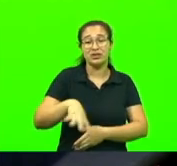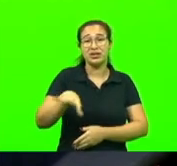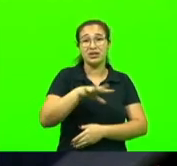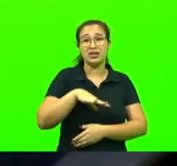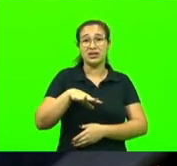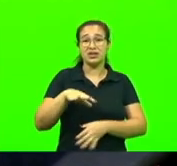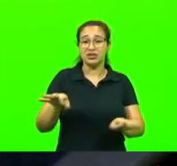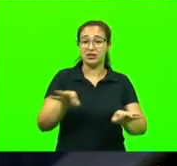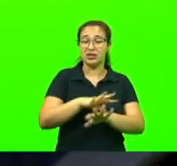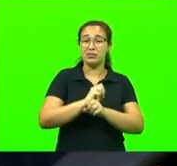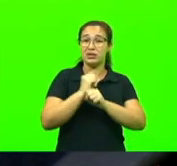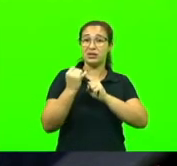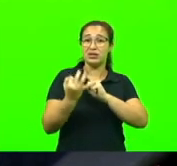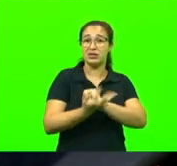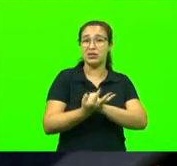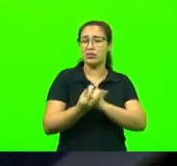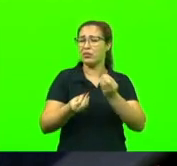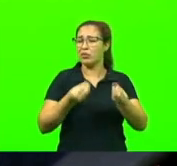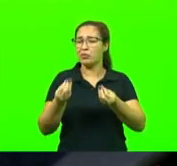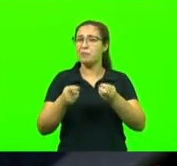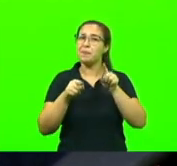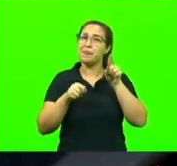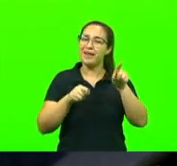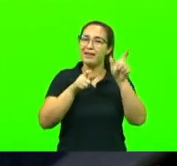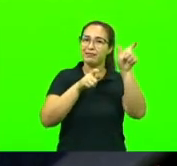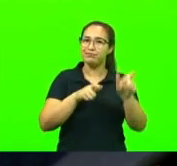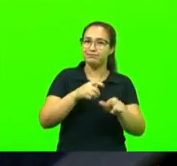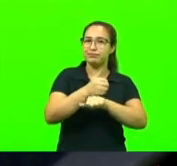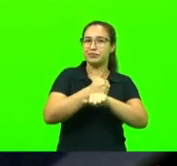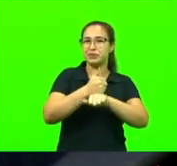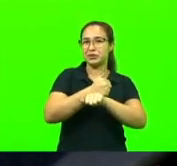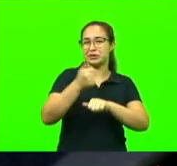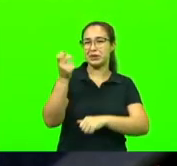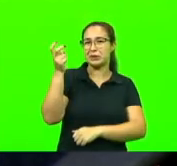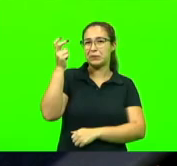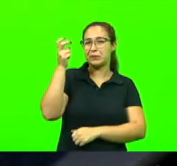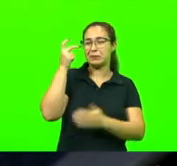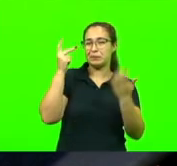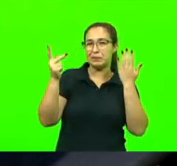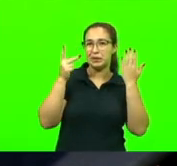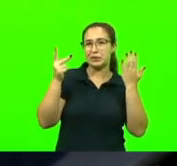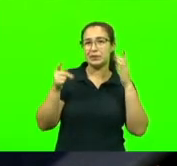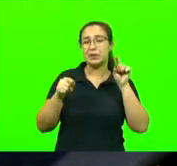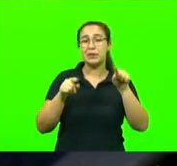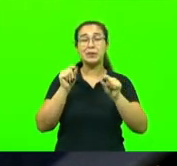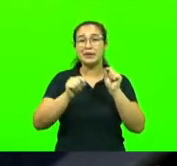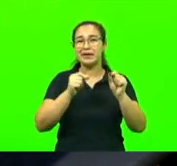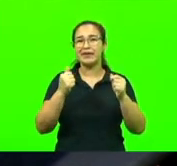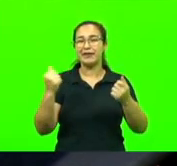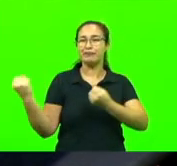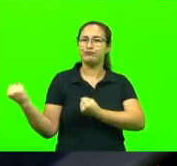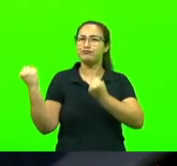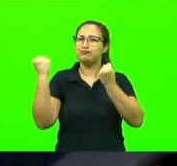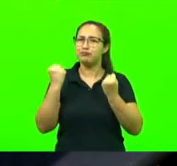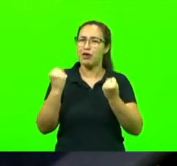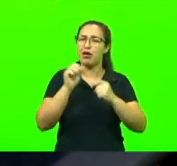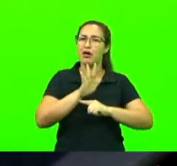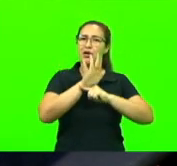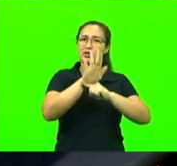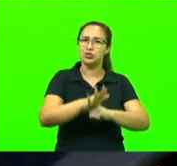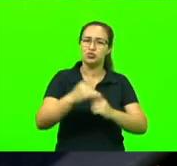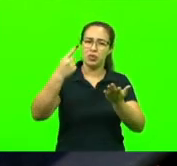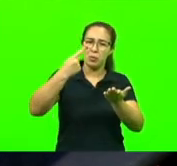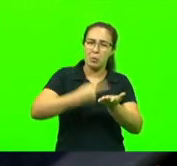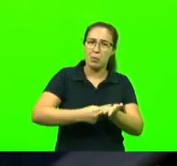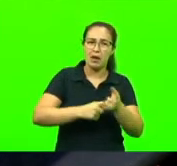do psicólogo, ela vem justamente ao encontro desse propósito, de fortalecer esse pacto